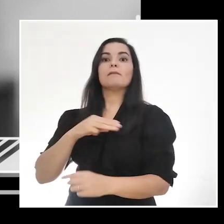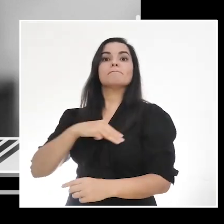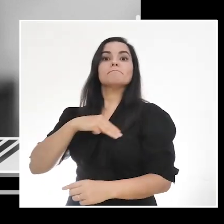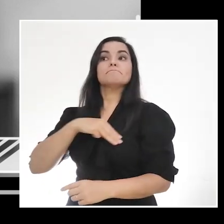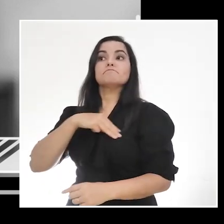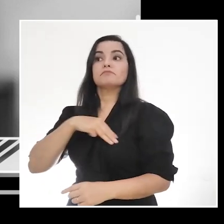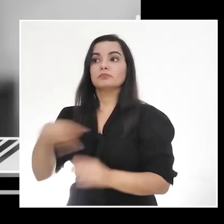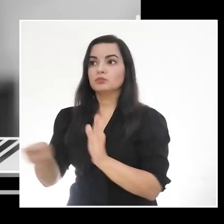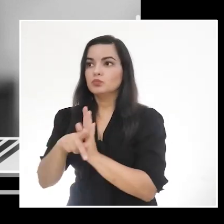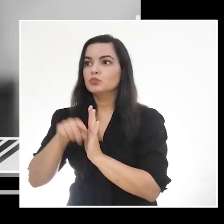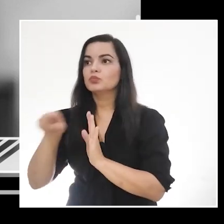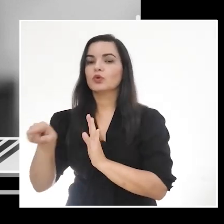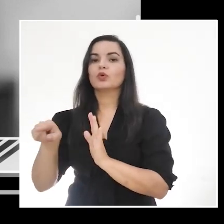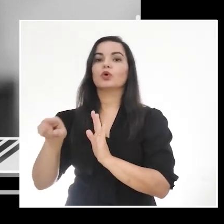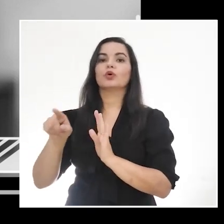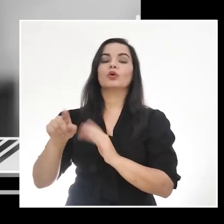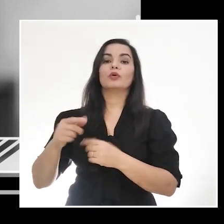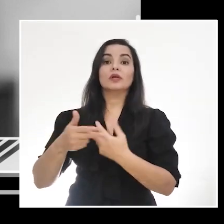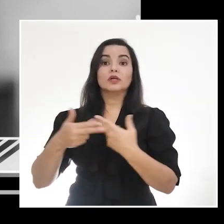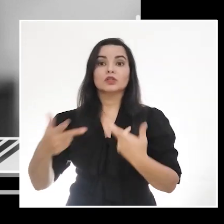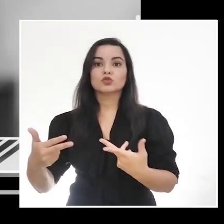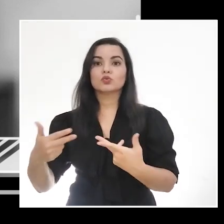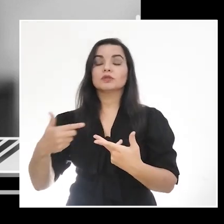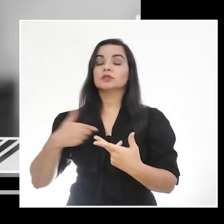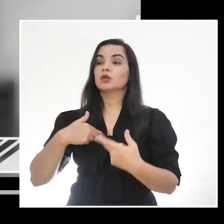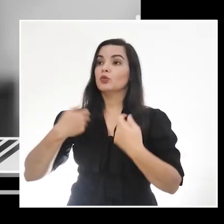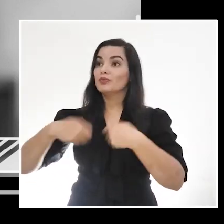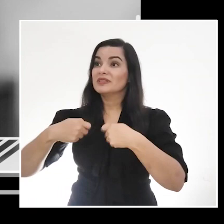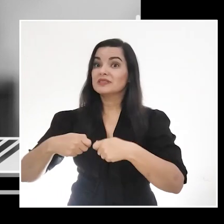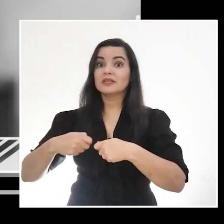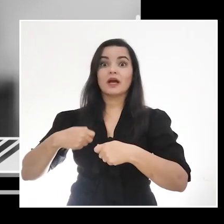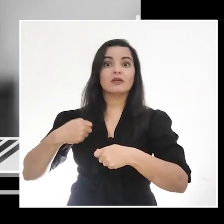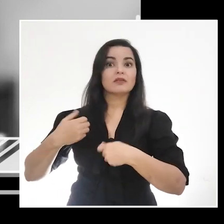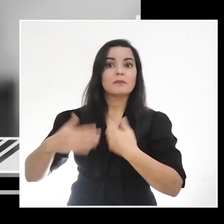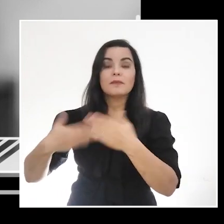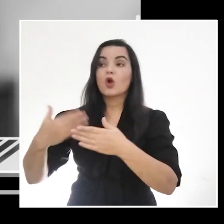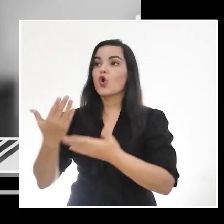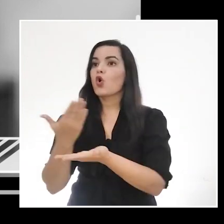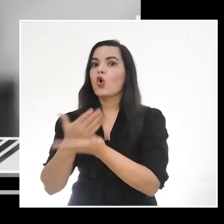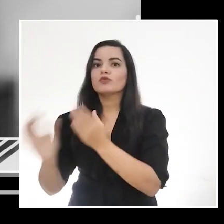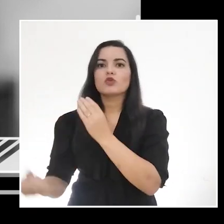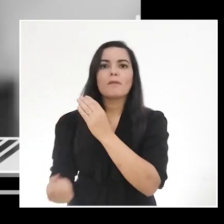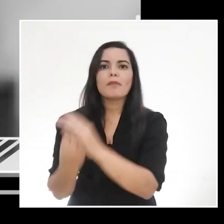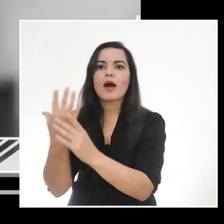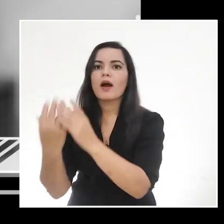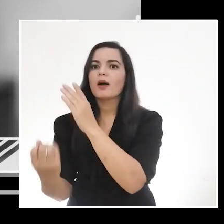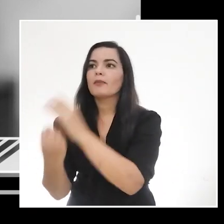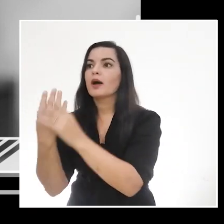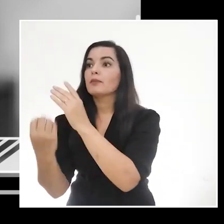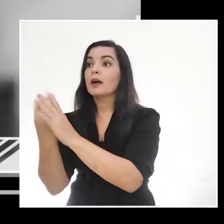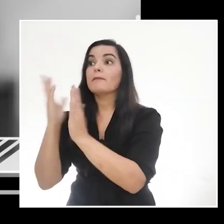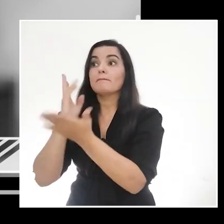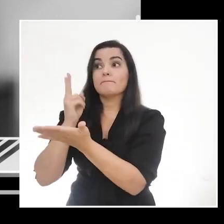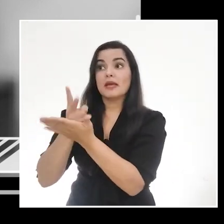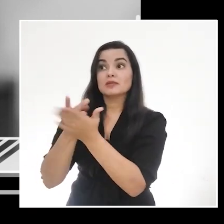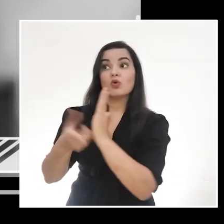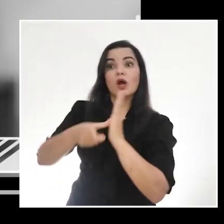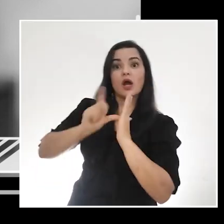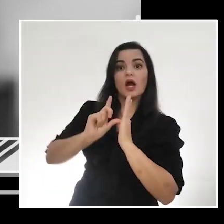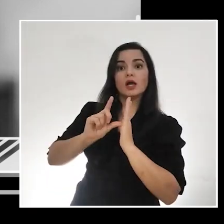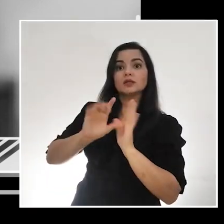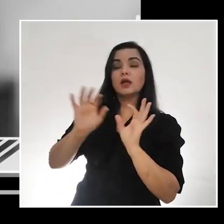No caso, Life on Life, que é um discipulado missional. A partir daí, as ferramentas que eu tanto